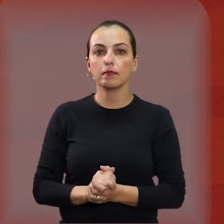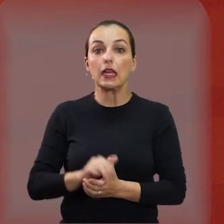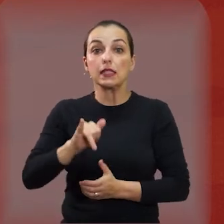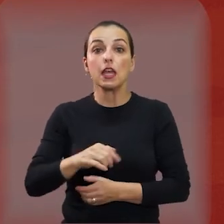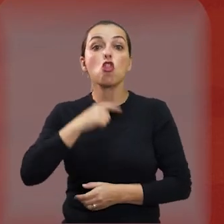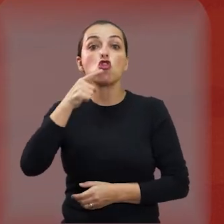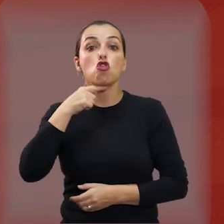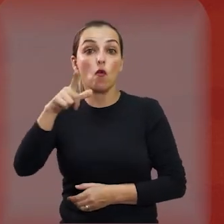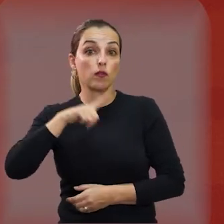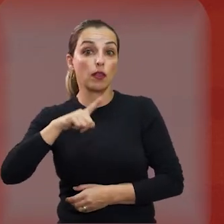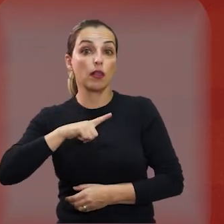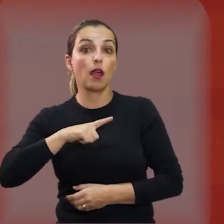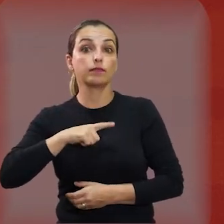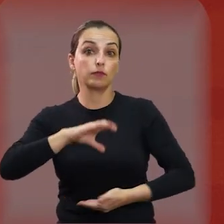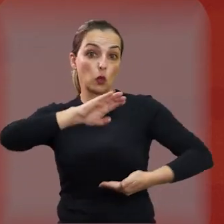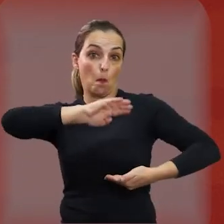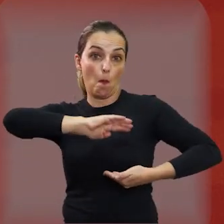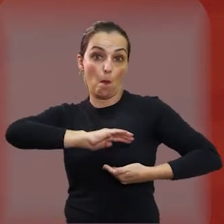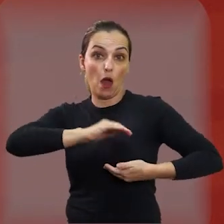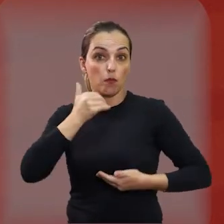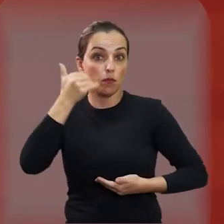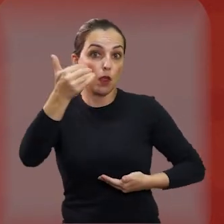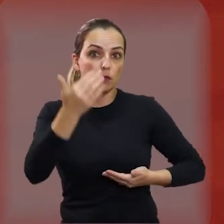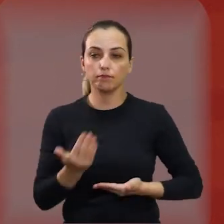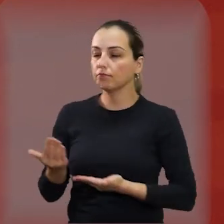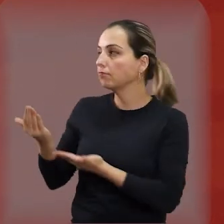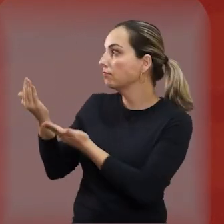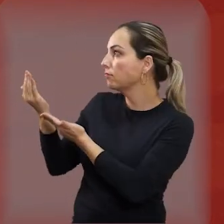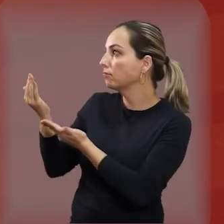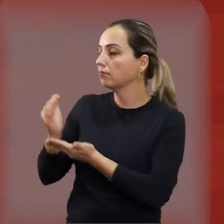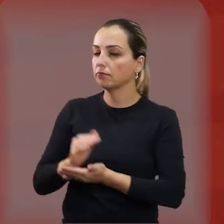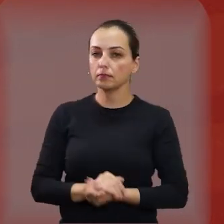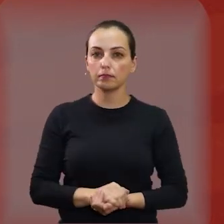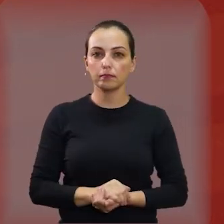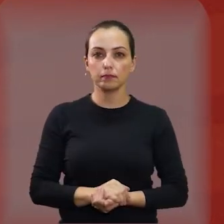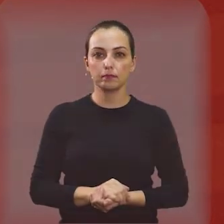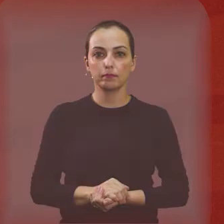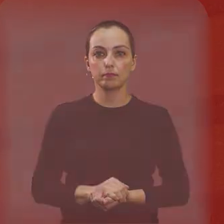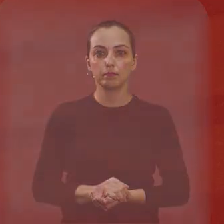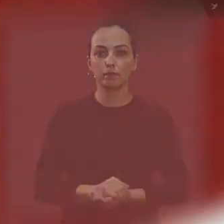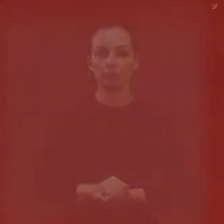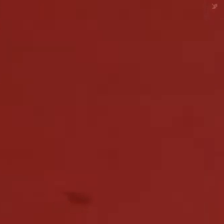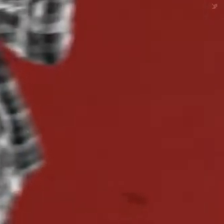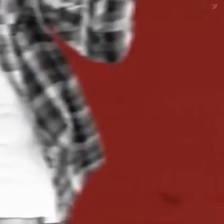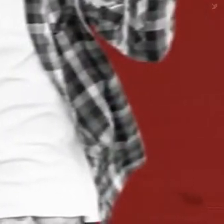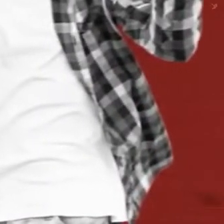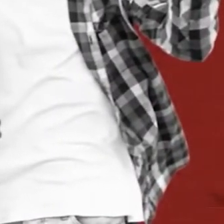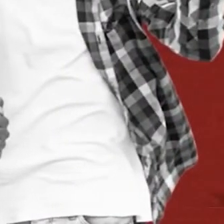193. Em caso de dúvidas, fale com a Defesa Civil pelo 199.